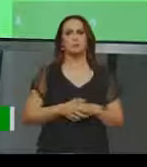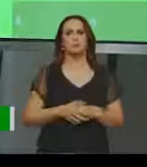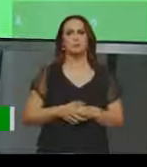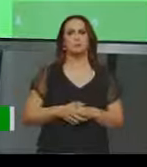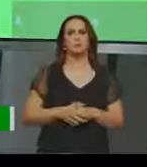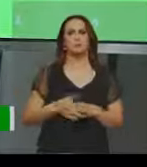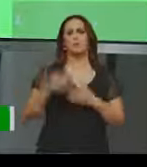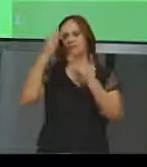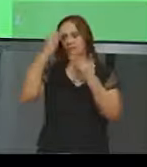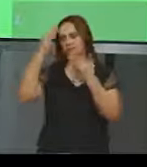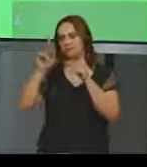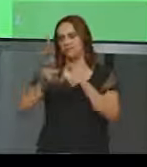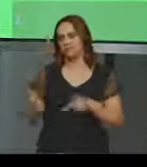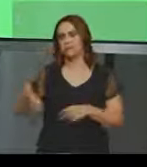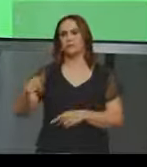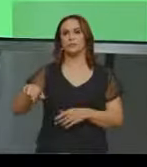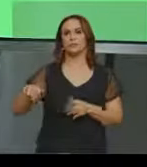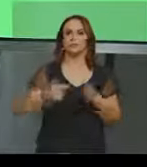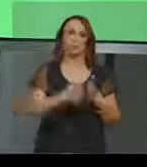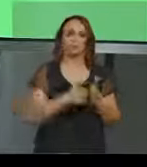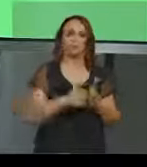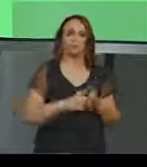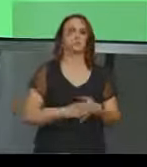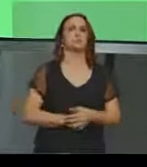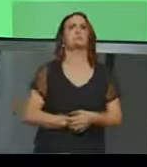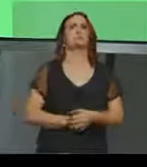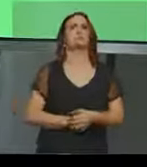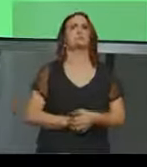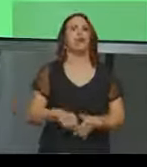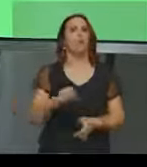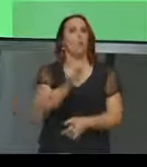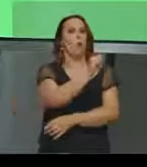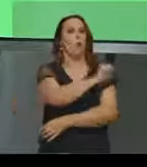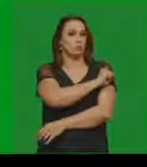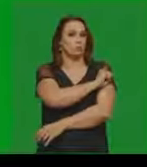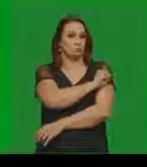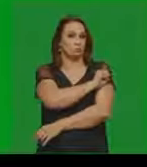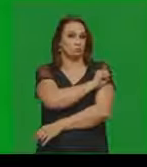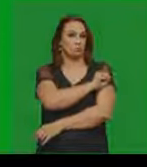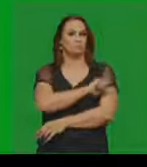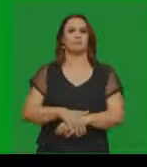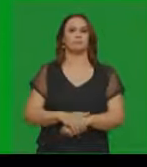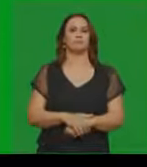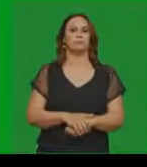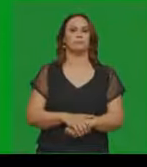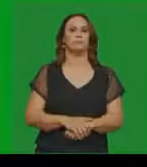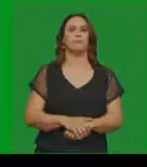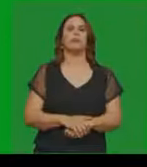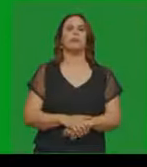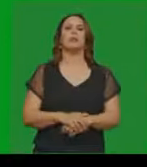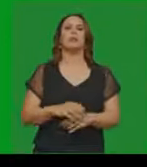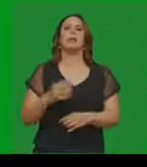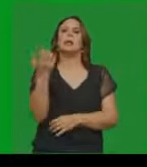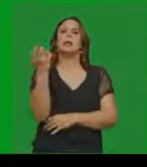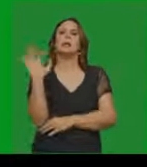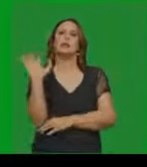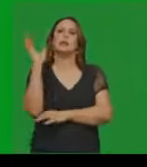pergunta? Agora é uma pergunta do 8º ano. Explique as diferenças entre clima e